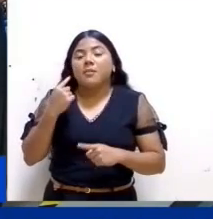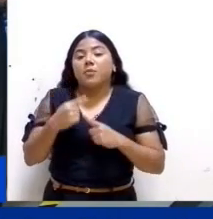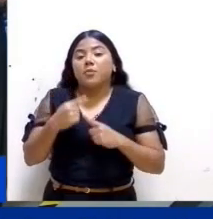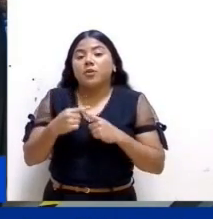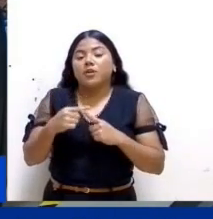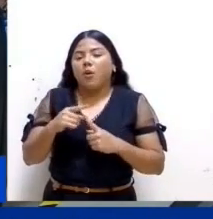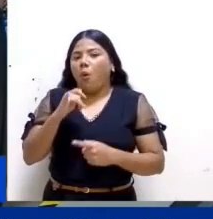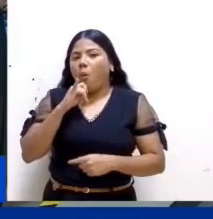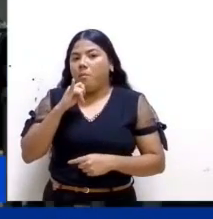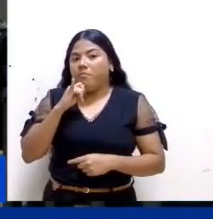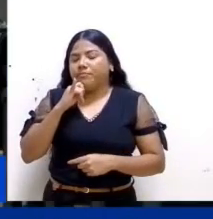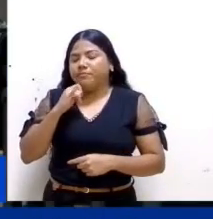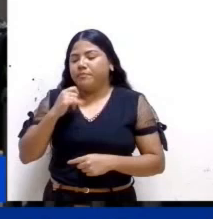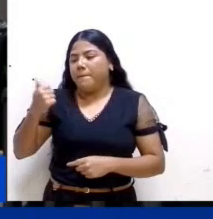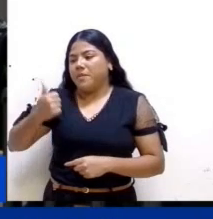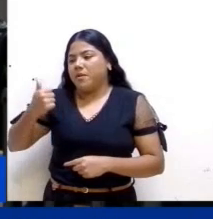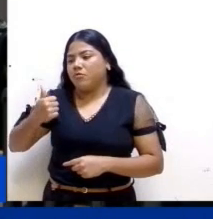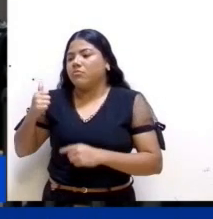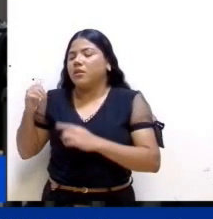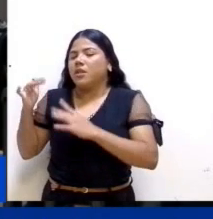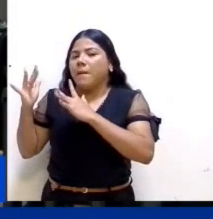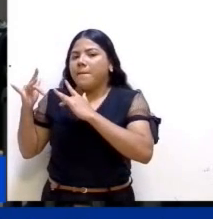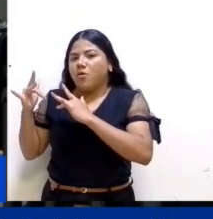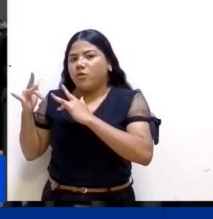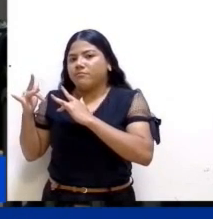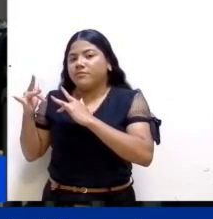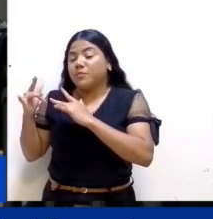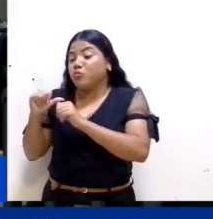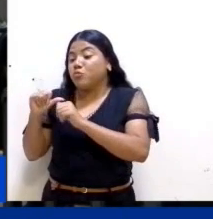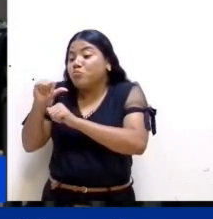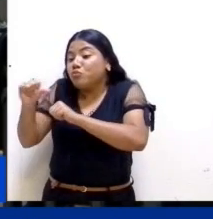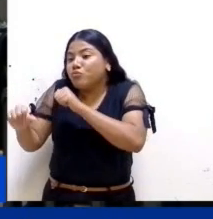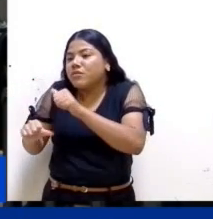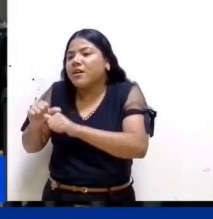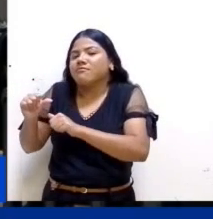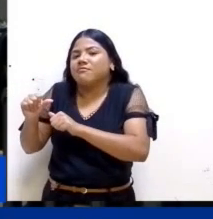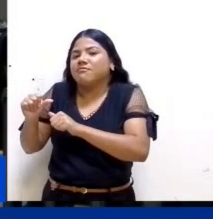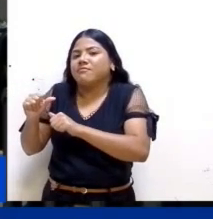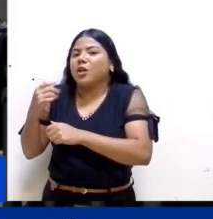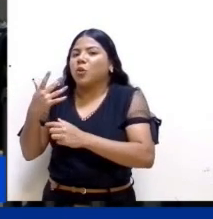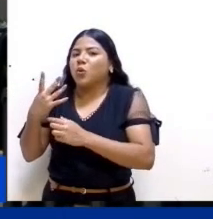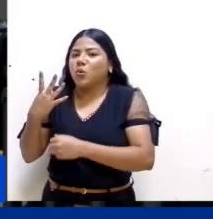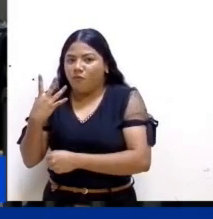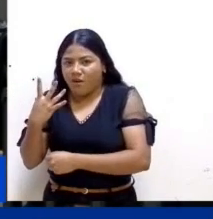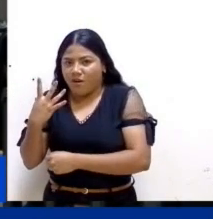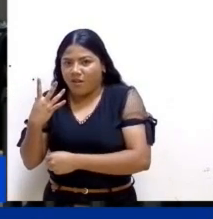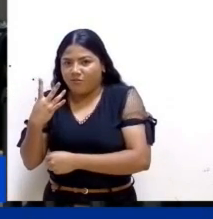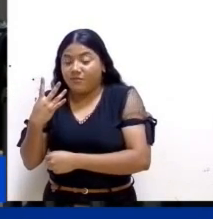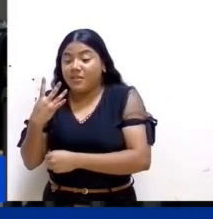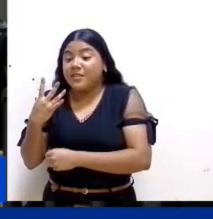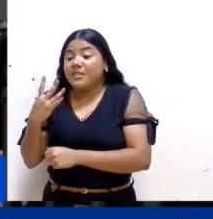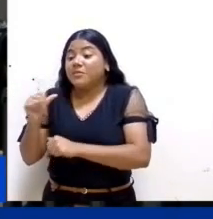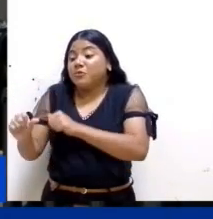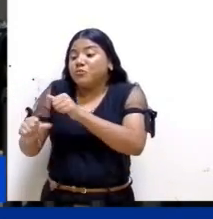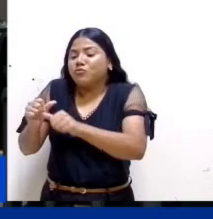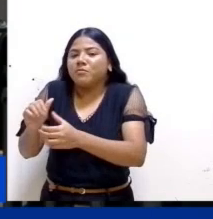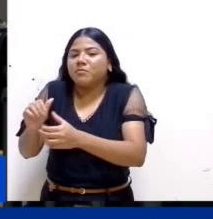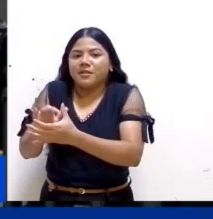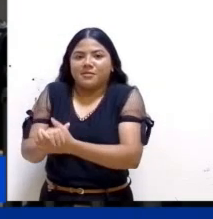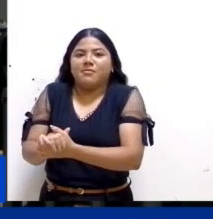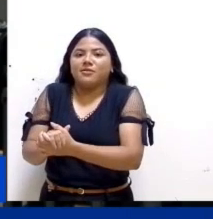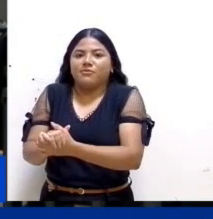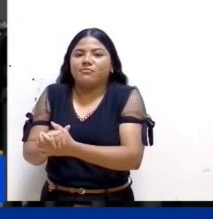alguns efeitos jurídicos importantes para a sua vida. Você pode acrescentar o sobrenome do